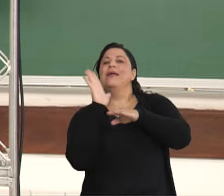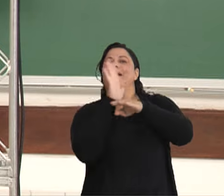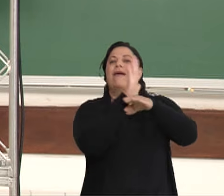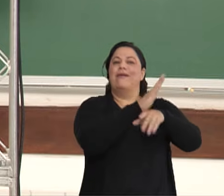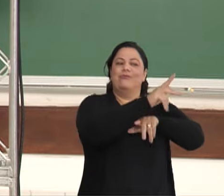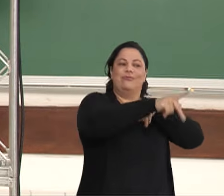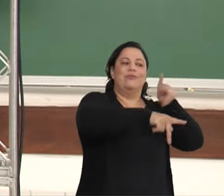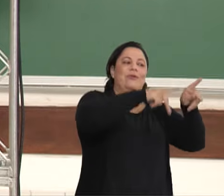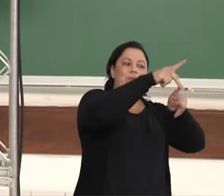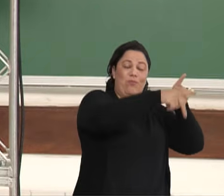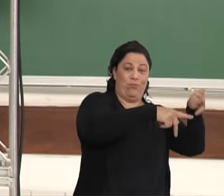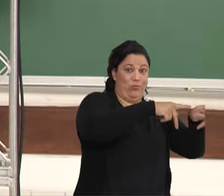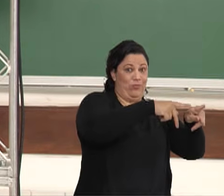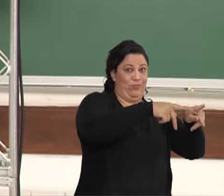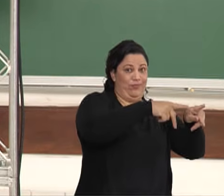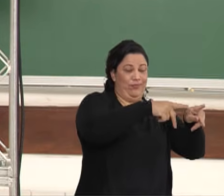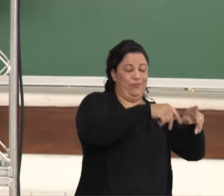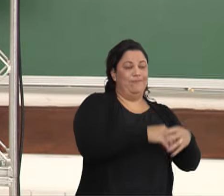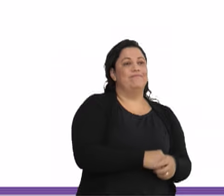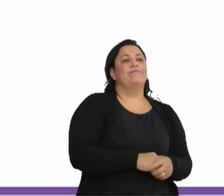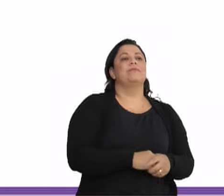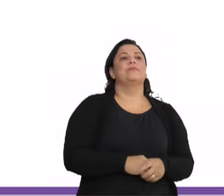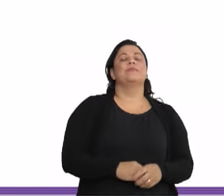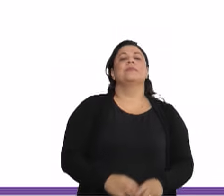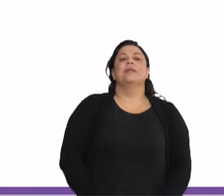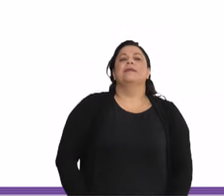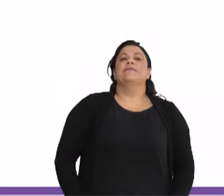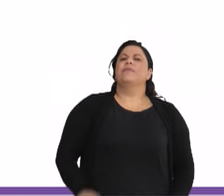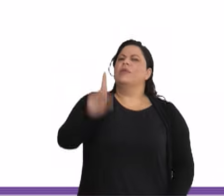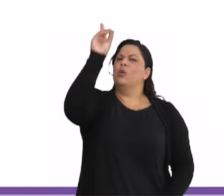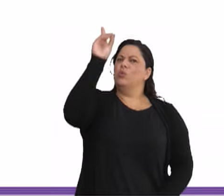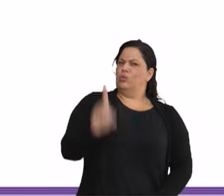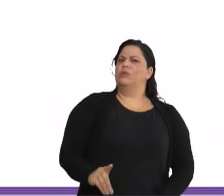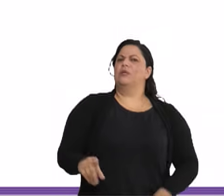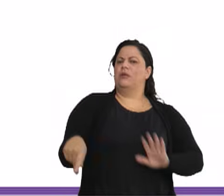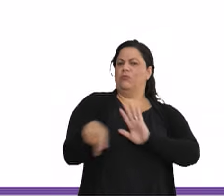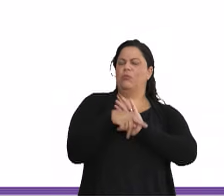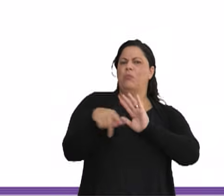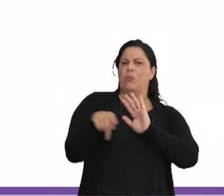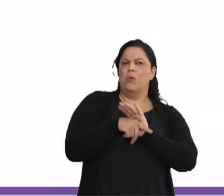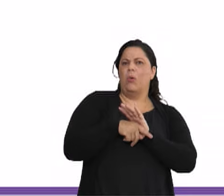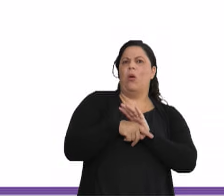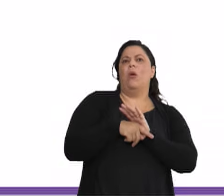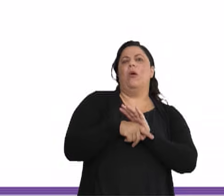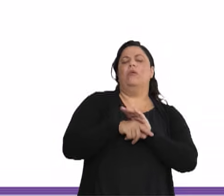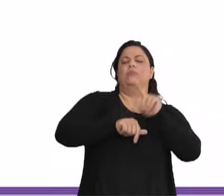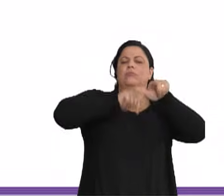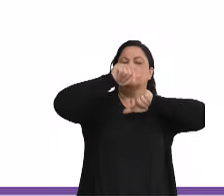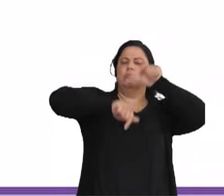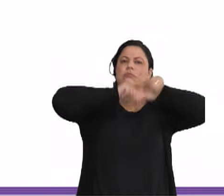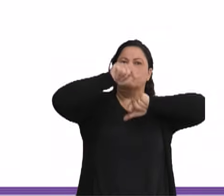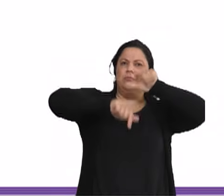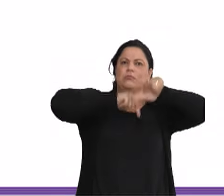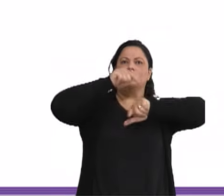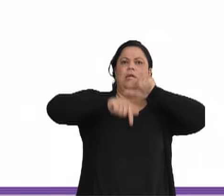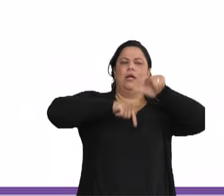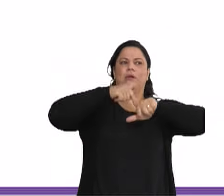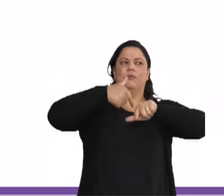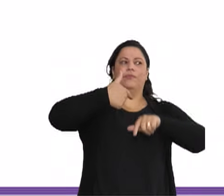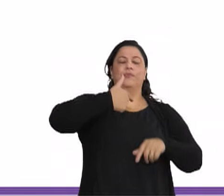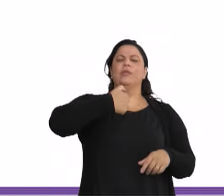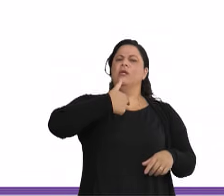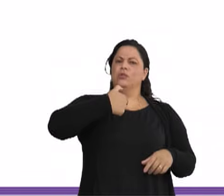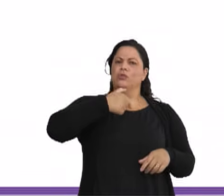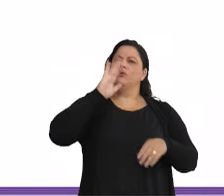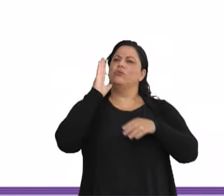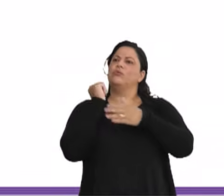oligarquias. Ainda, direitos trabalhistas. E aqui deixa bem claro que Getúlio vai apoiar essas